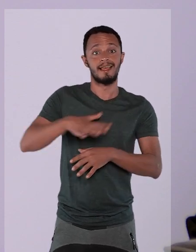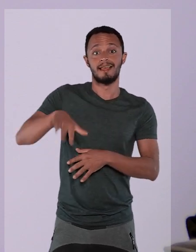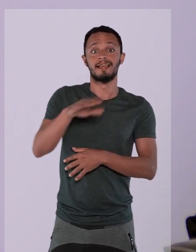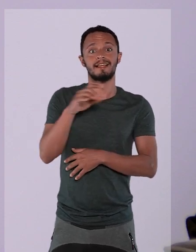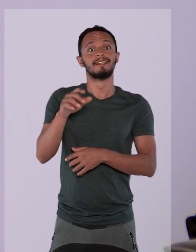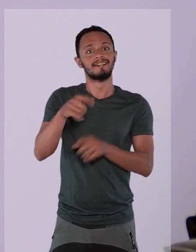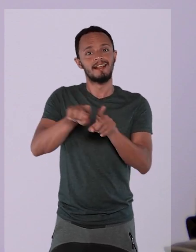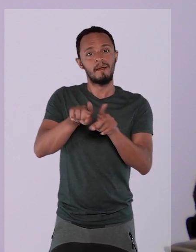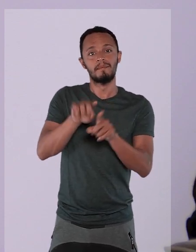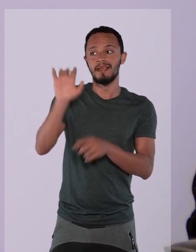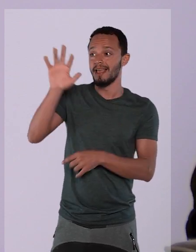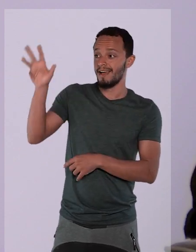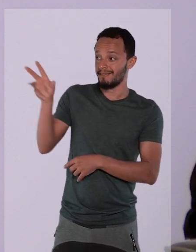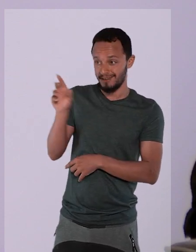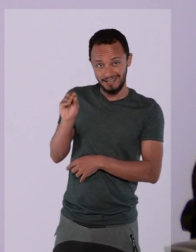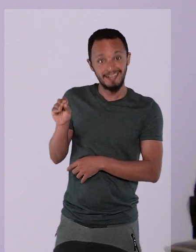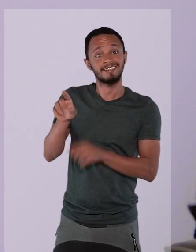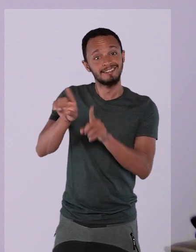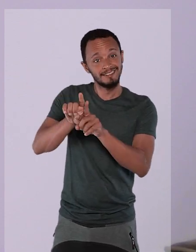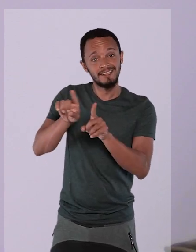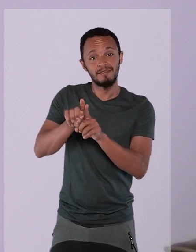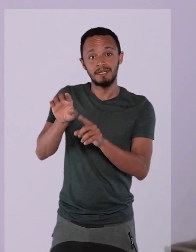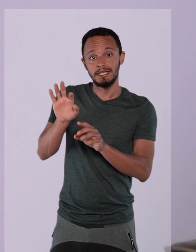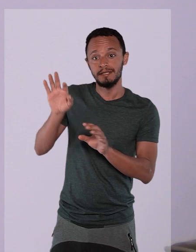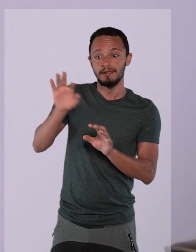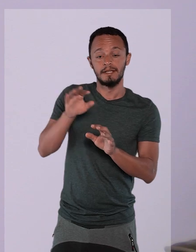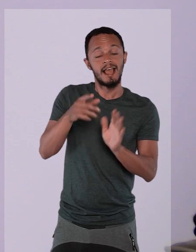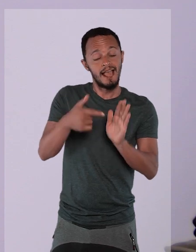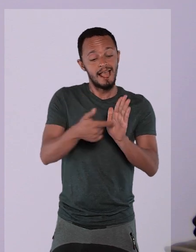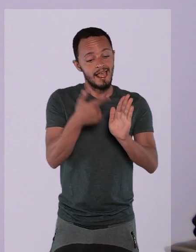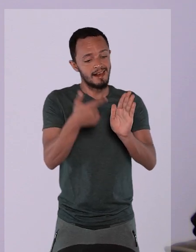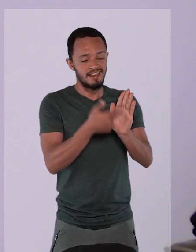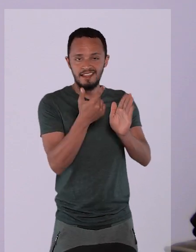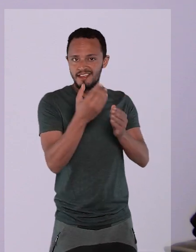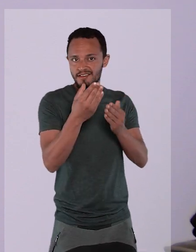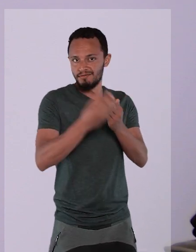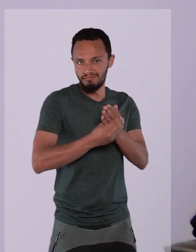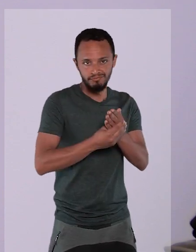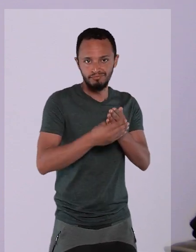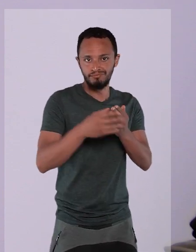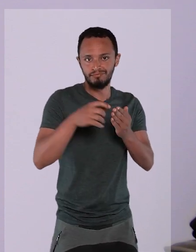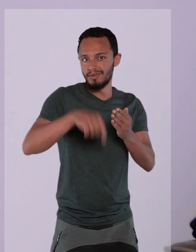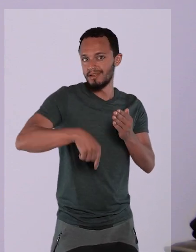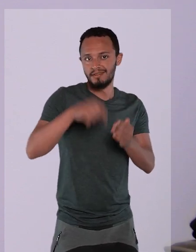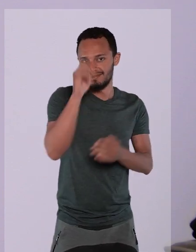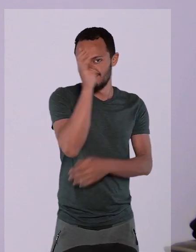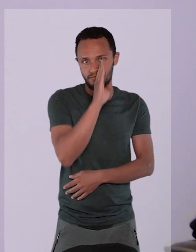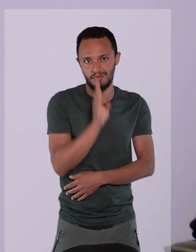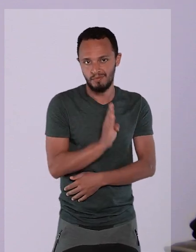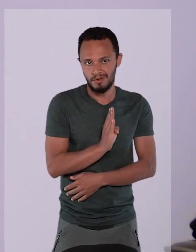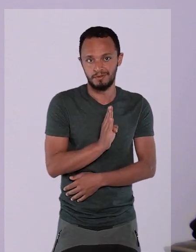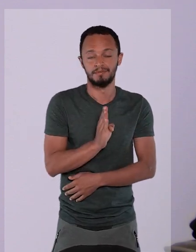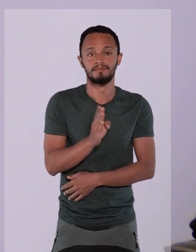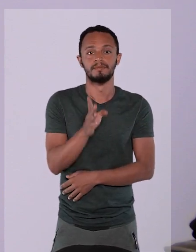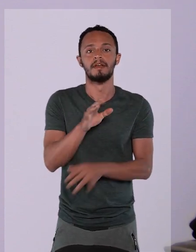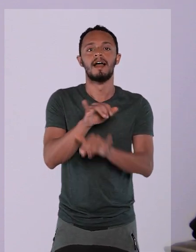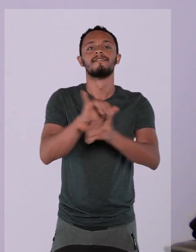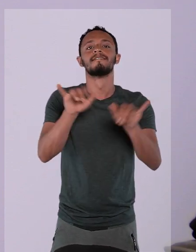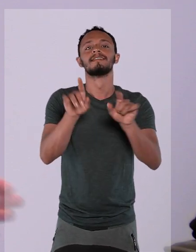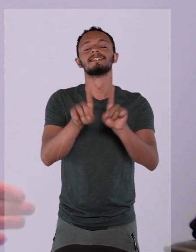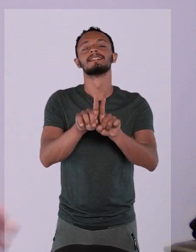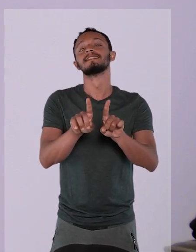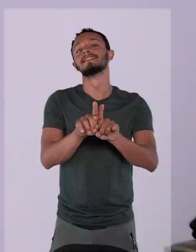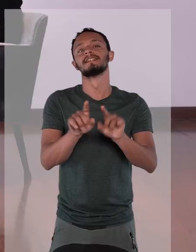Eu considero que é um belo de um acervo de literatura brasileira. O que mais que eu tenho que avisar sempre?